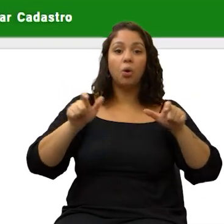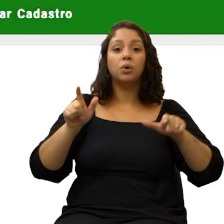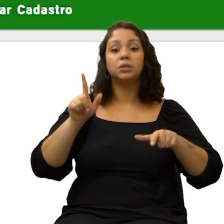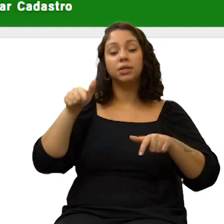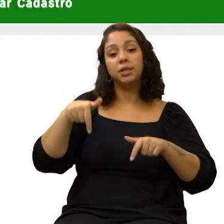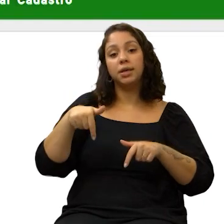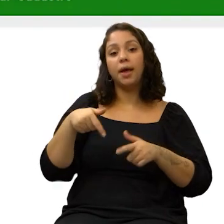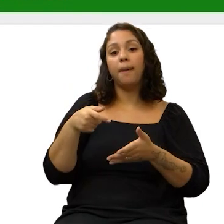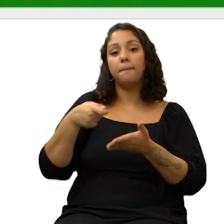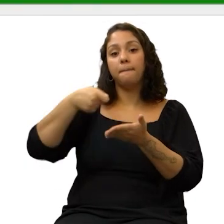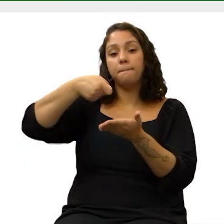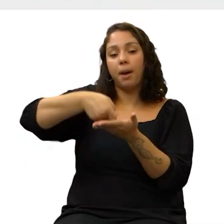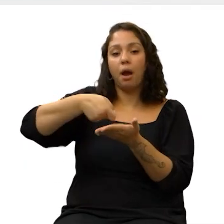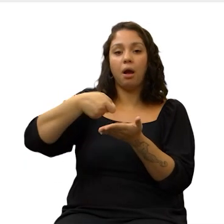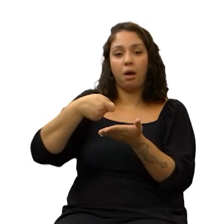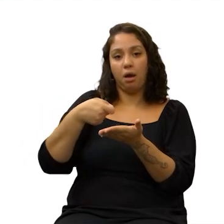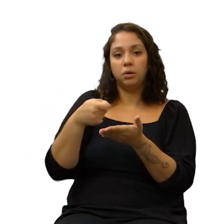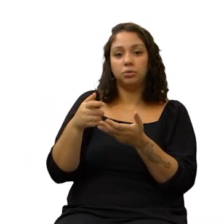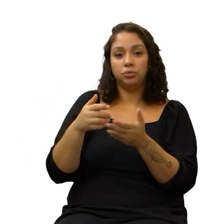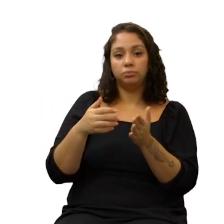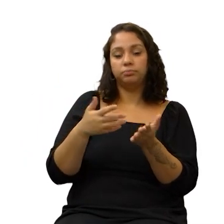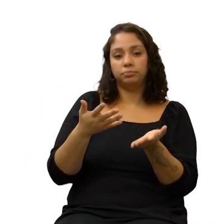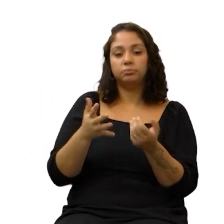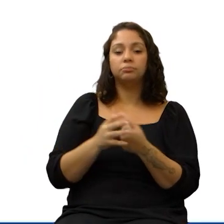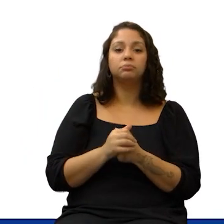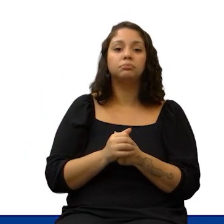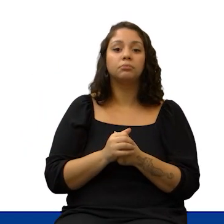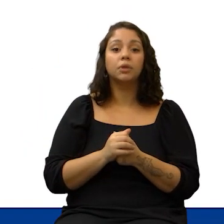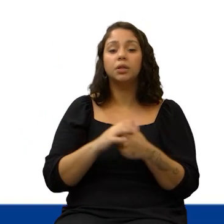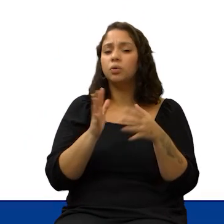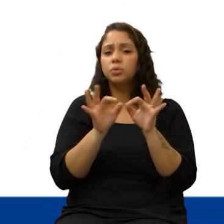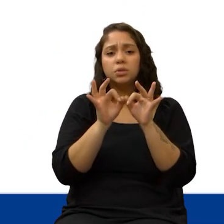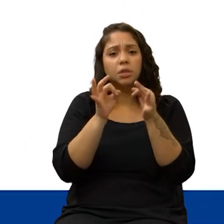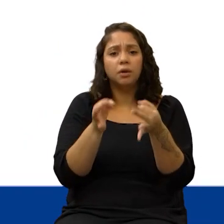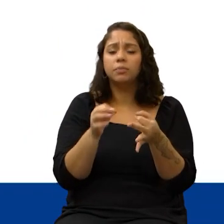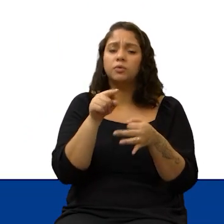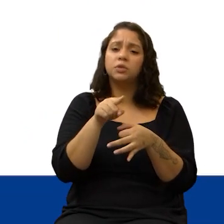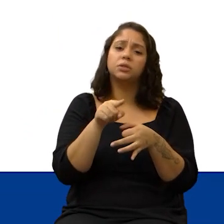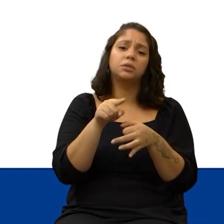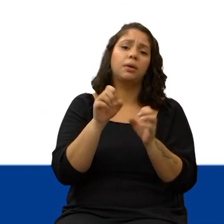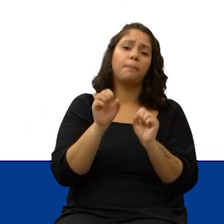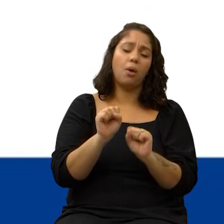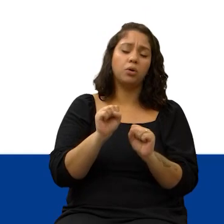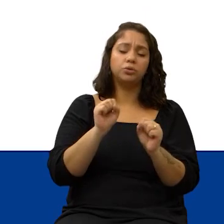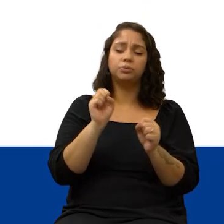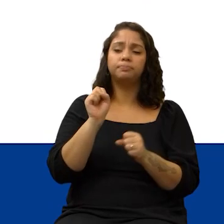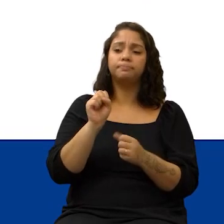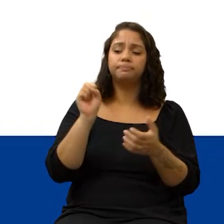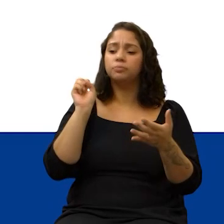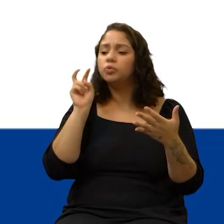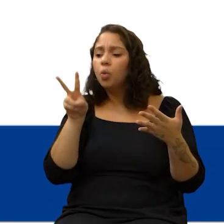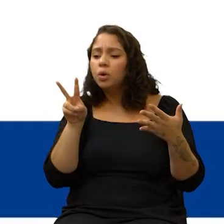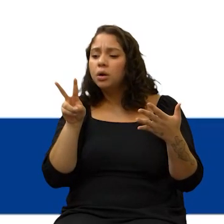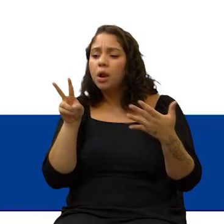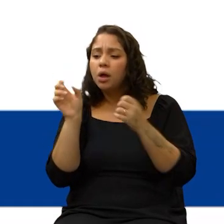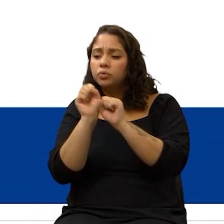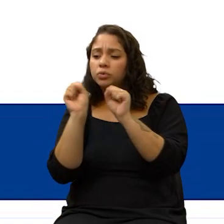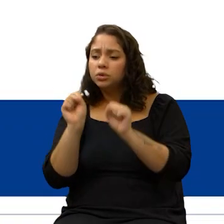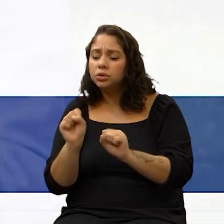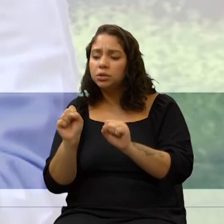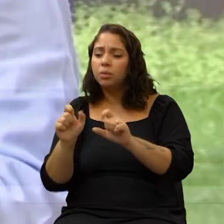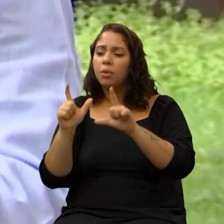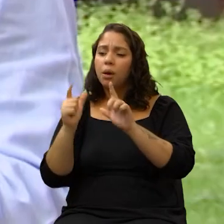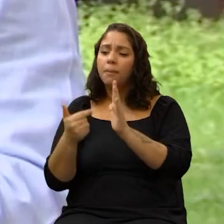são tributadas na fonte. Então, na verdade, você simplesmente vai olhar o que o sistema,